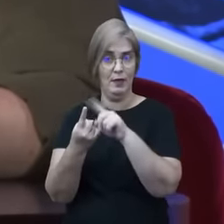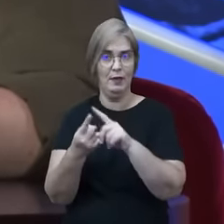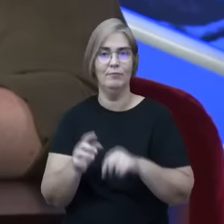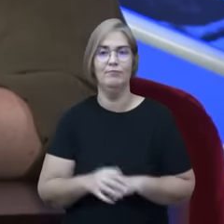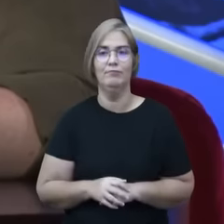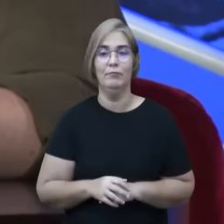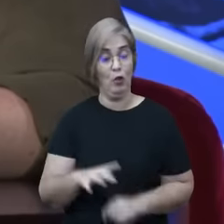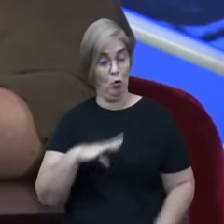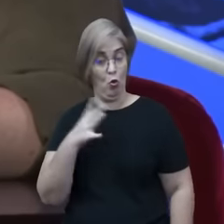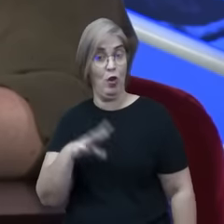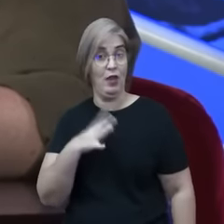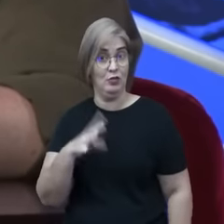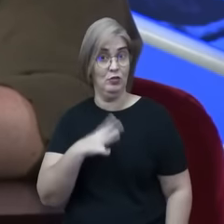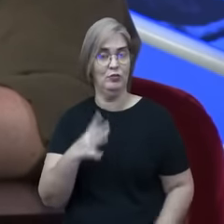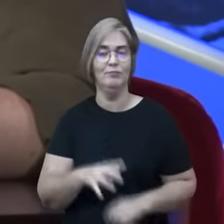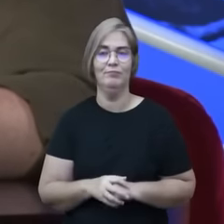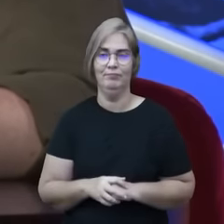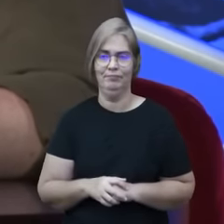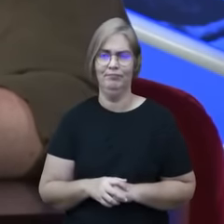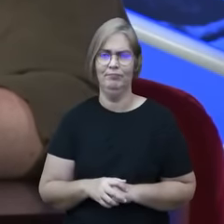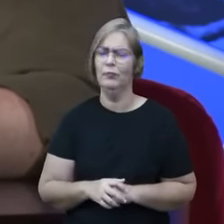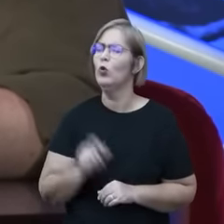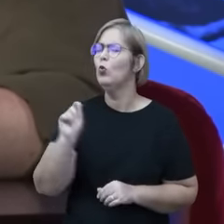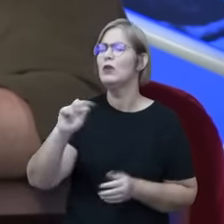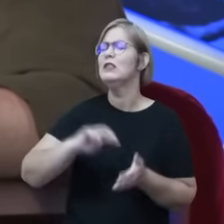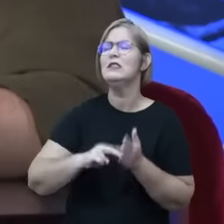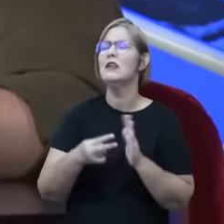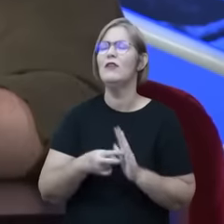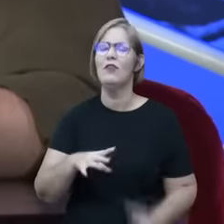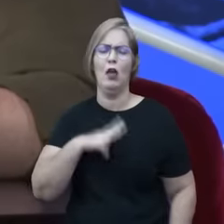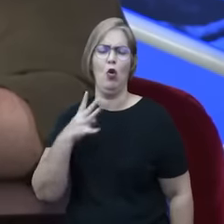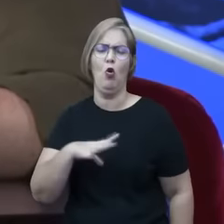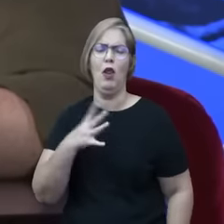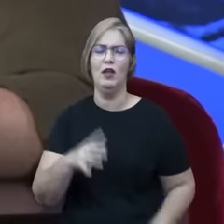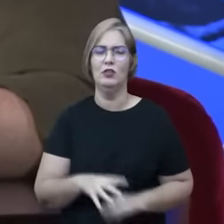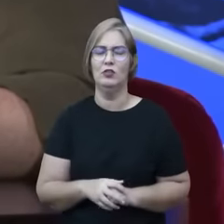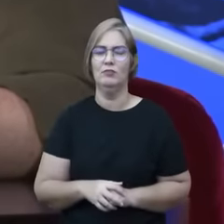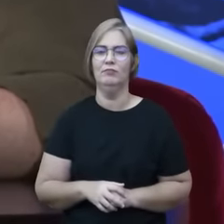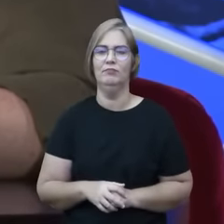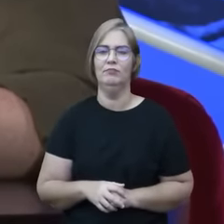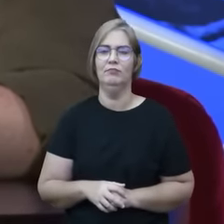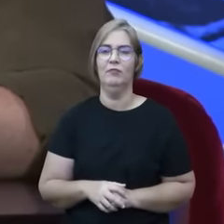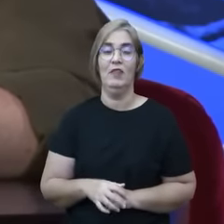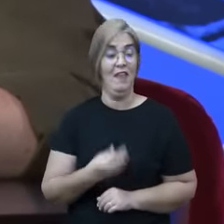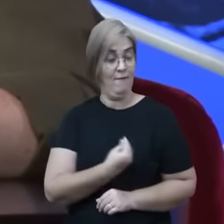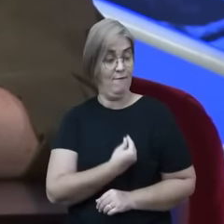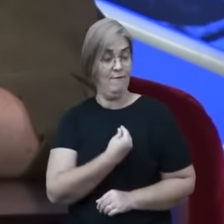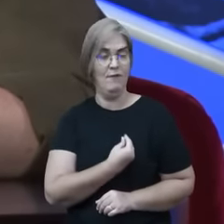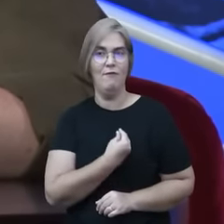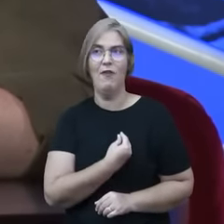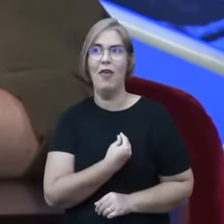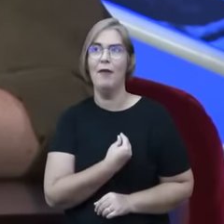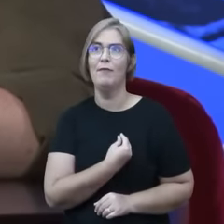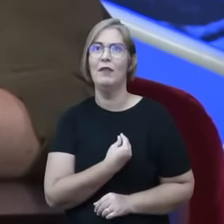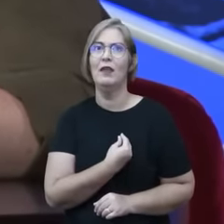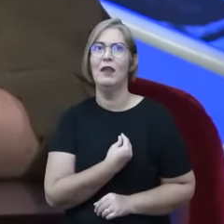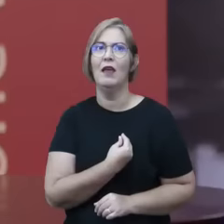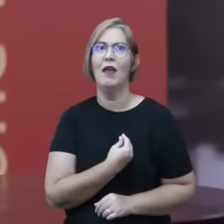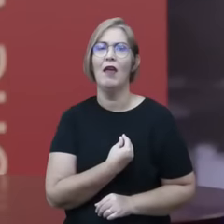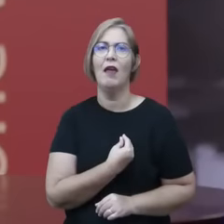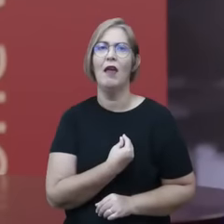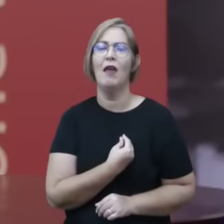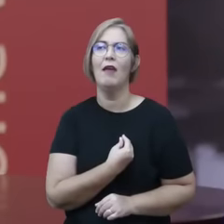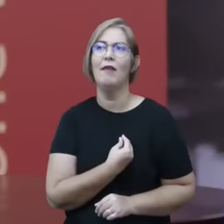coragem. O que significa coragem? Significa a capacidade de viver sem apelo. No mundo